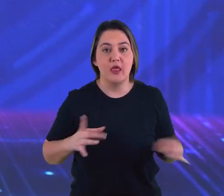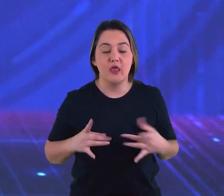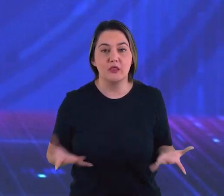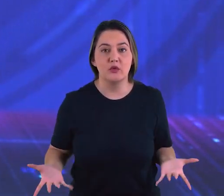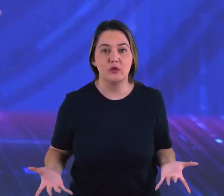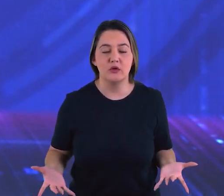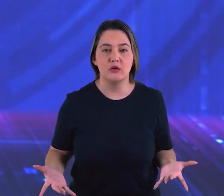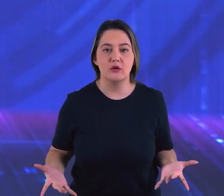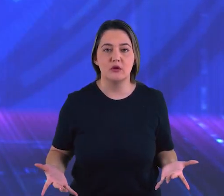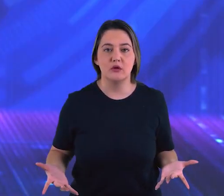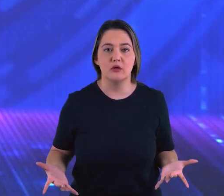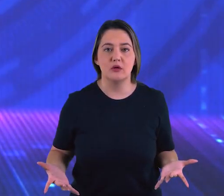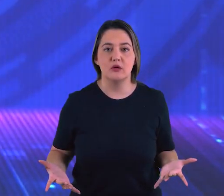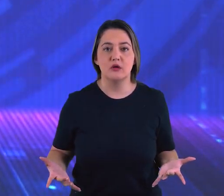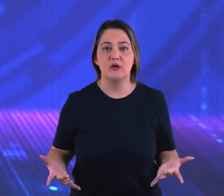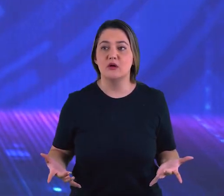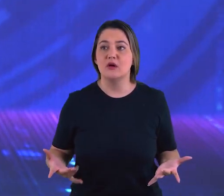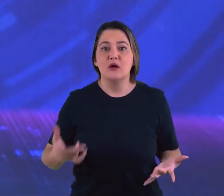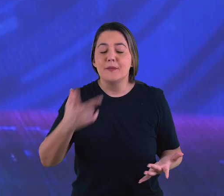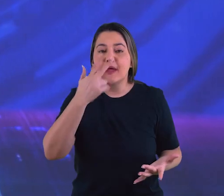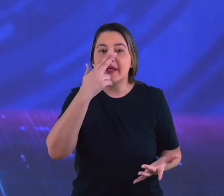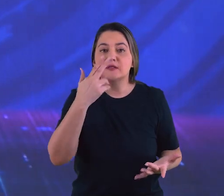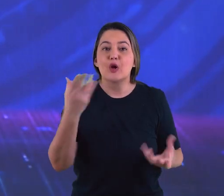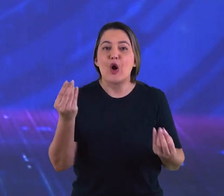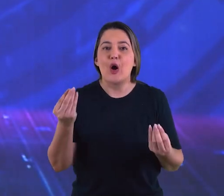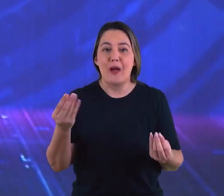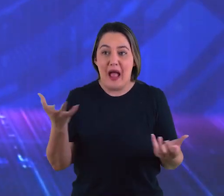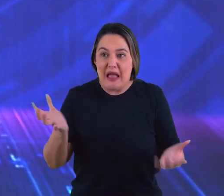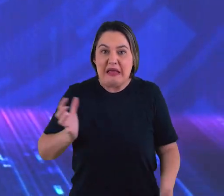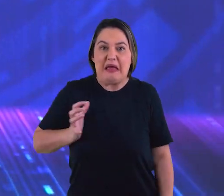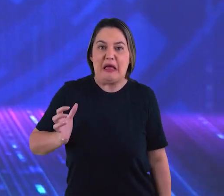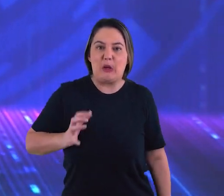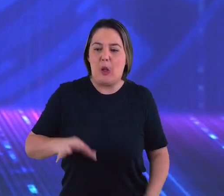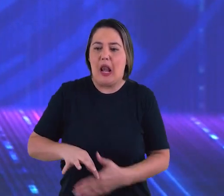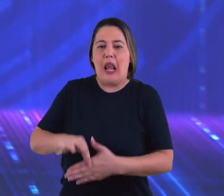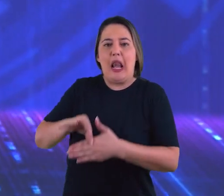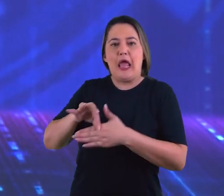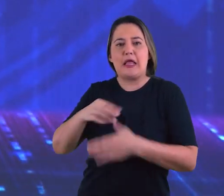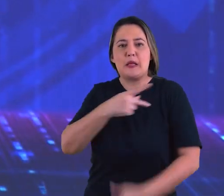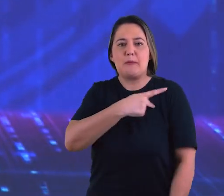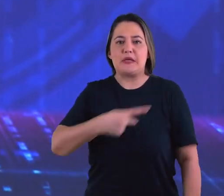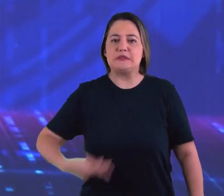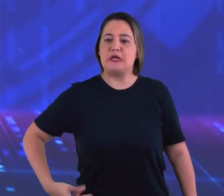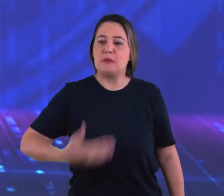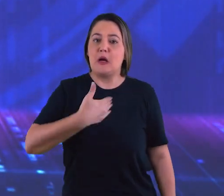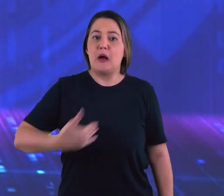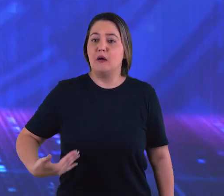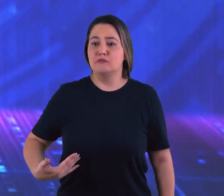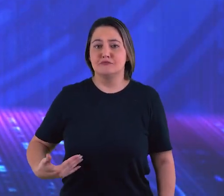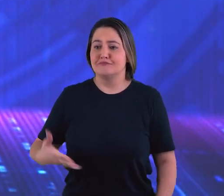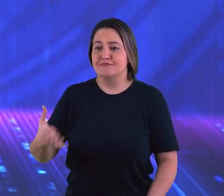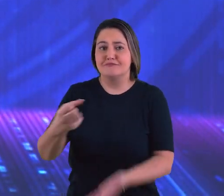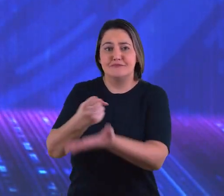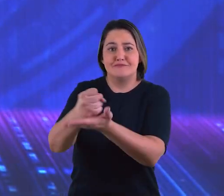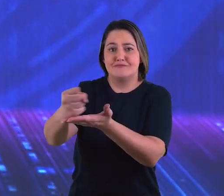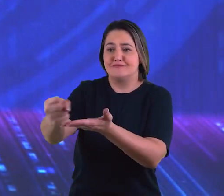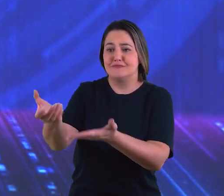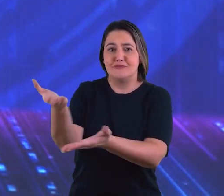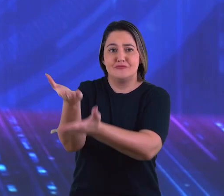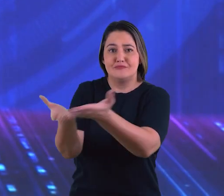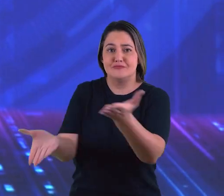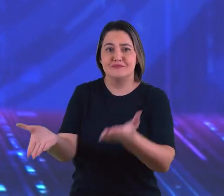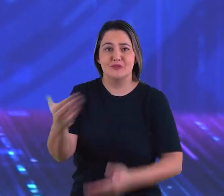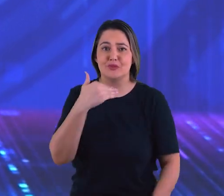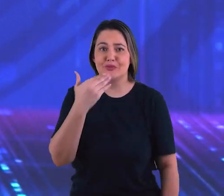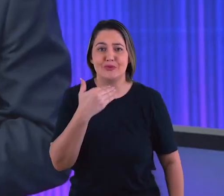Desesperados, amedrontados, pequenos diante da magnitude da volta de Jesus Cristo. Deixa eu te dizer uma